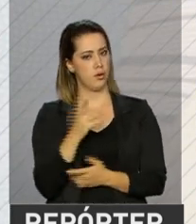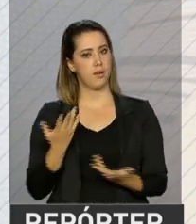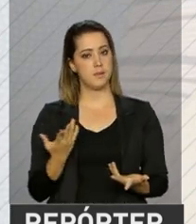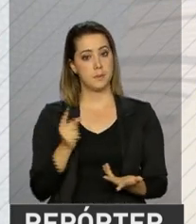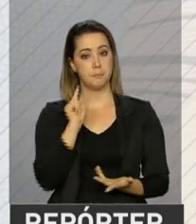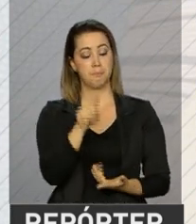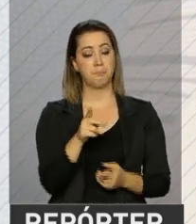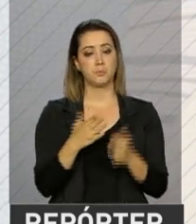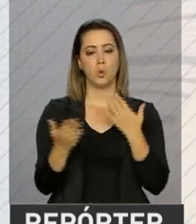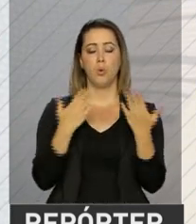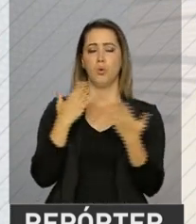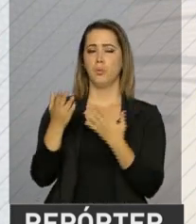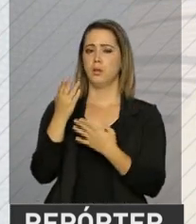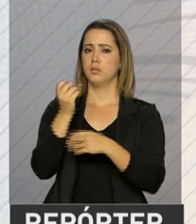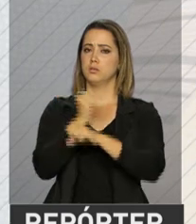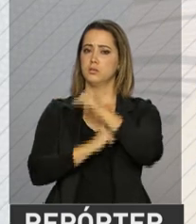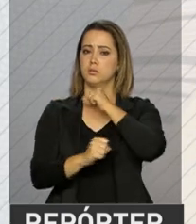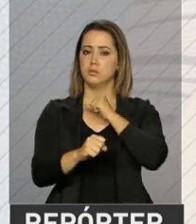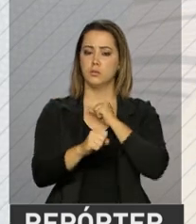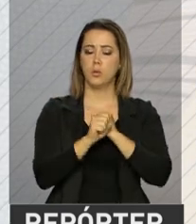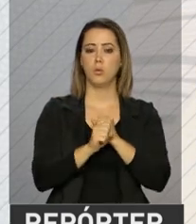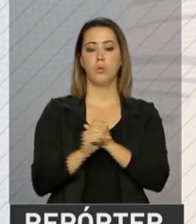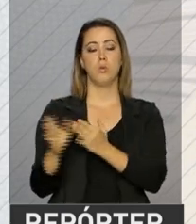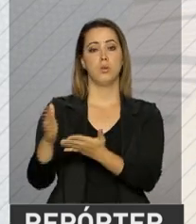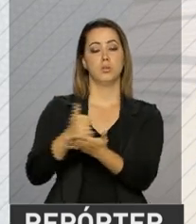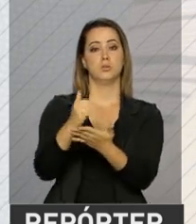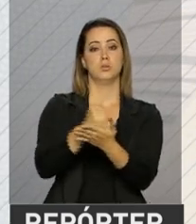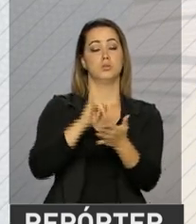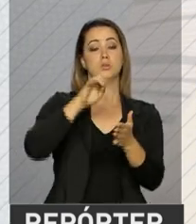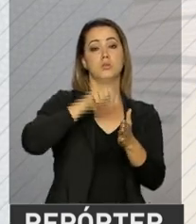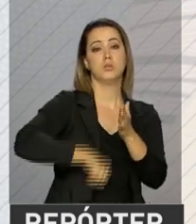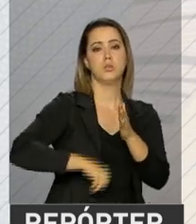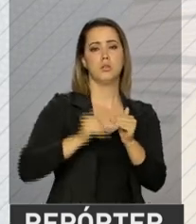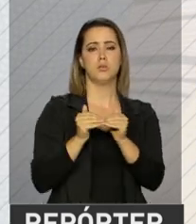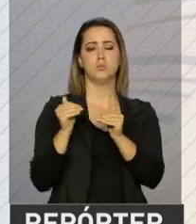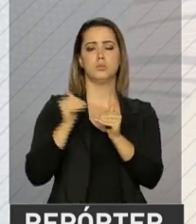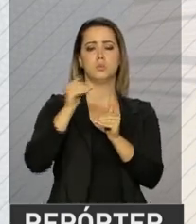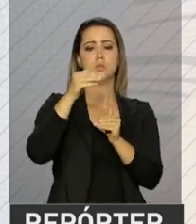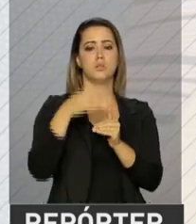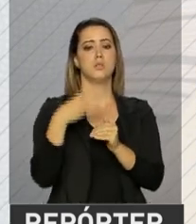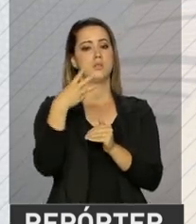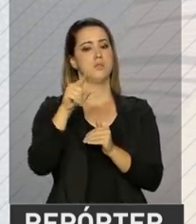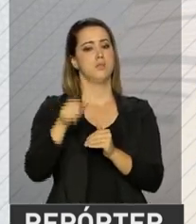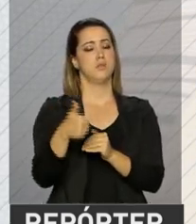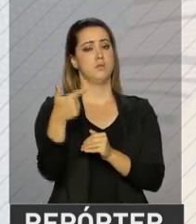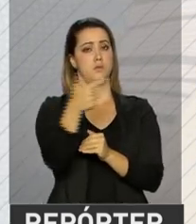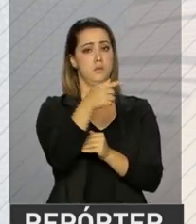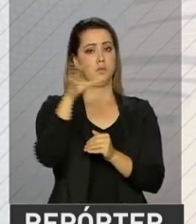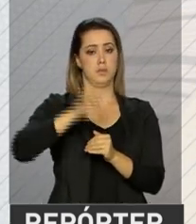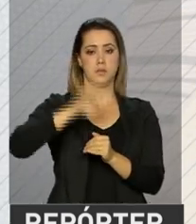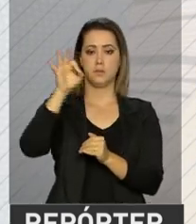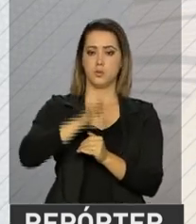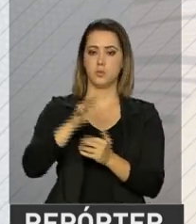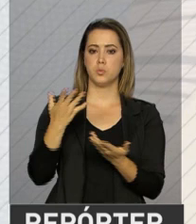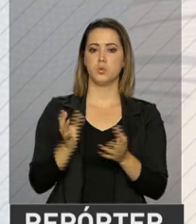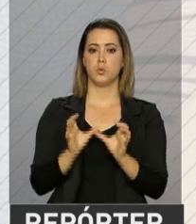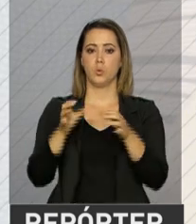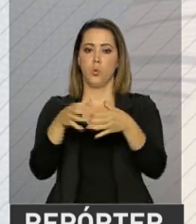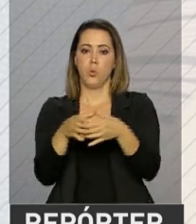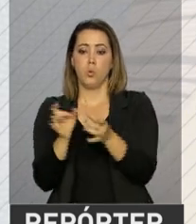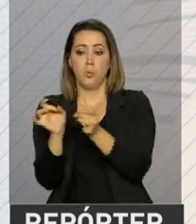as receitas com impostos e contribuições federais cresceram 3,17 por cento setores como comércio